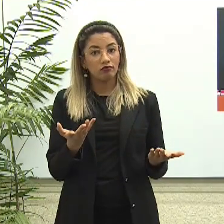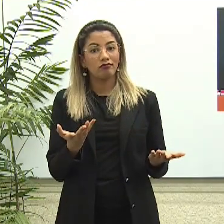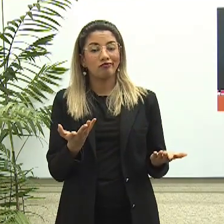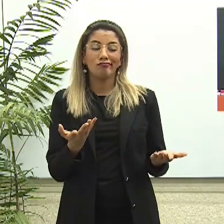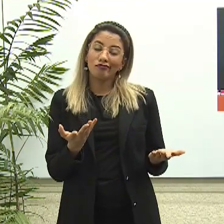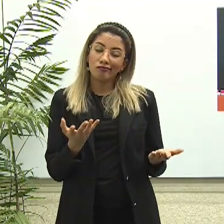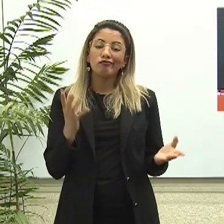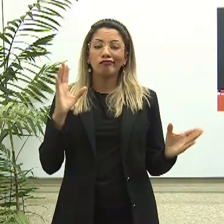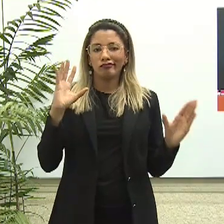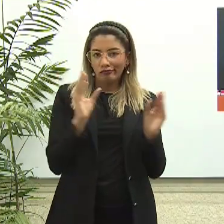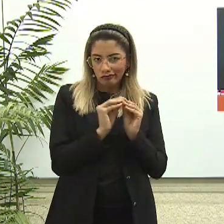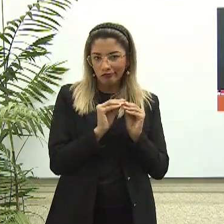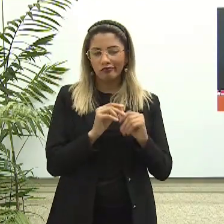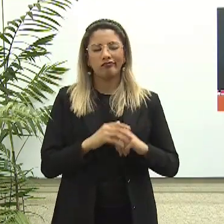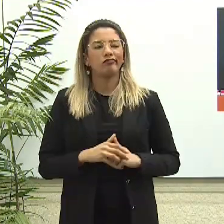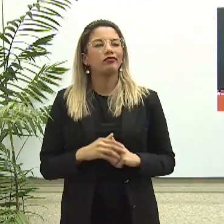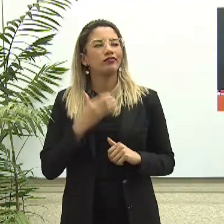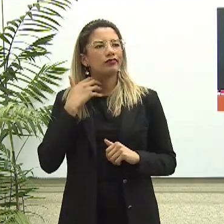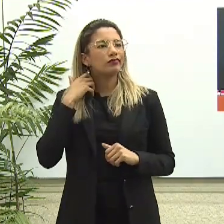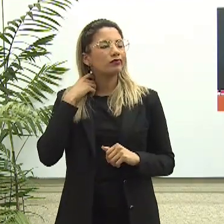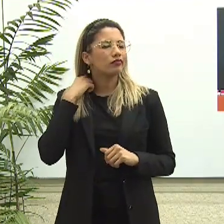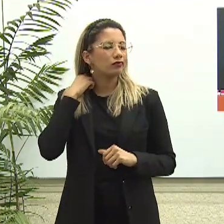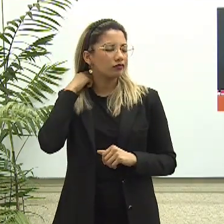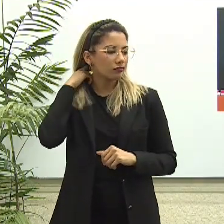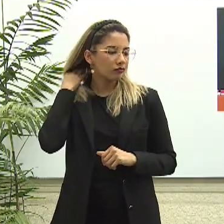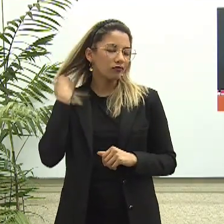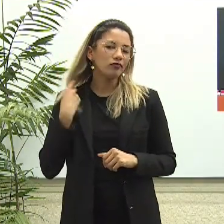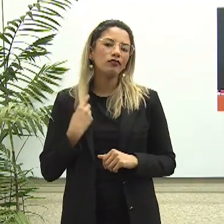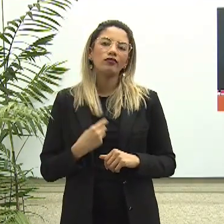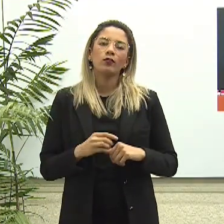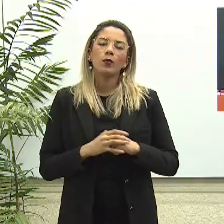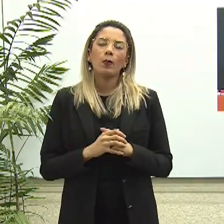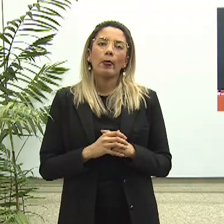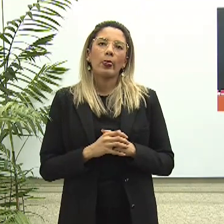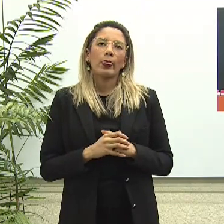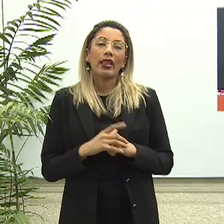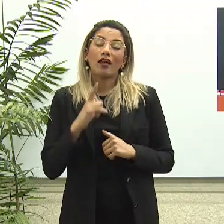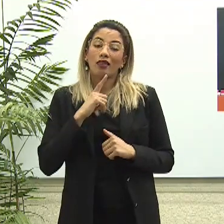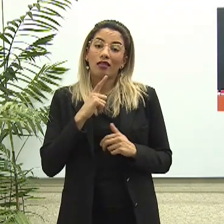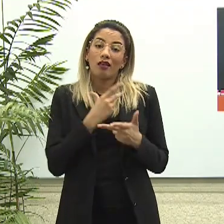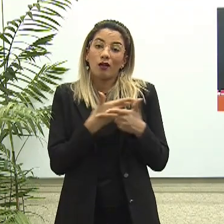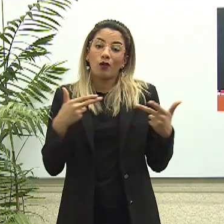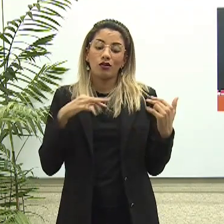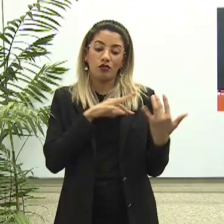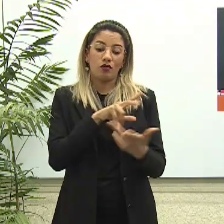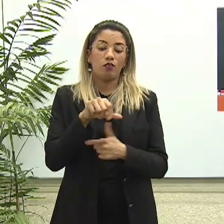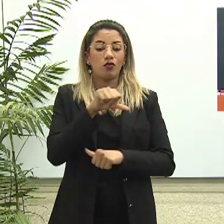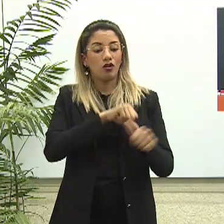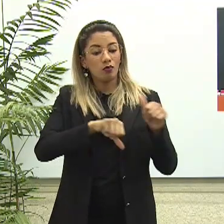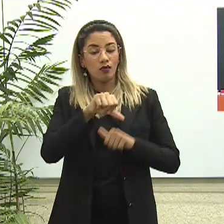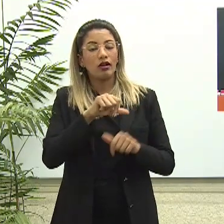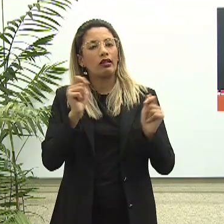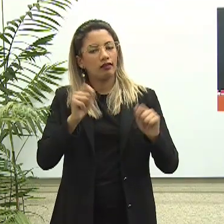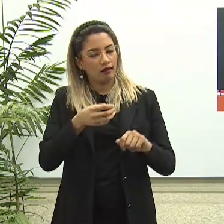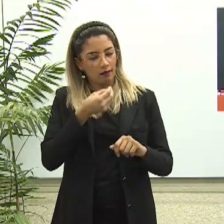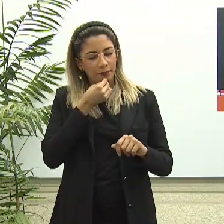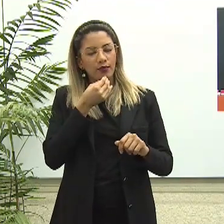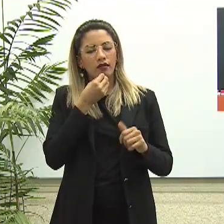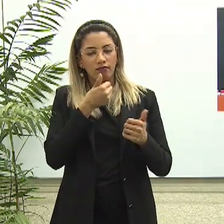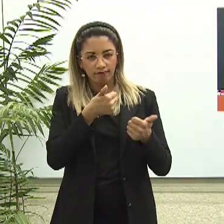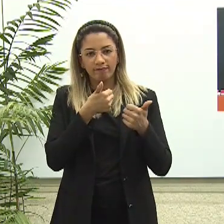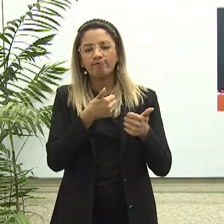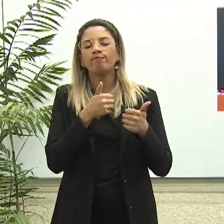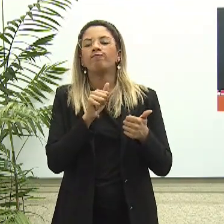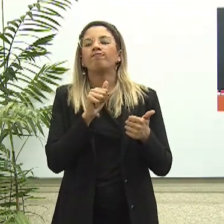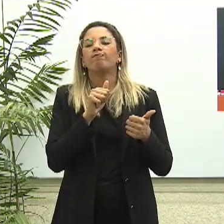resumindo né a gente tá diante eh de de de algumas transformações que abrem novas possibilidades é incrível